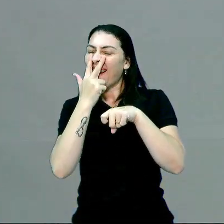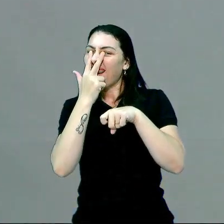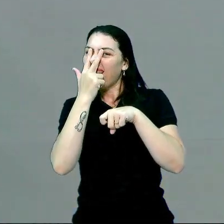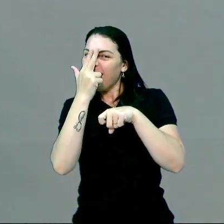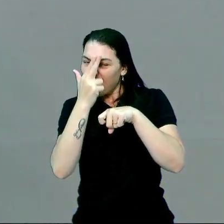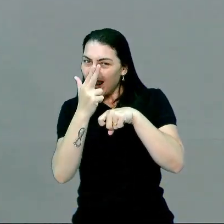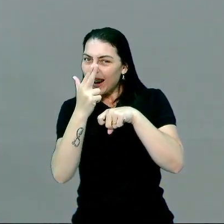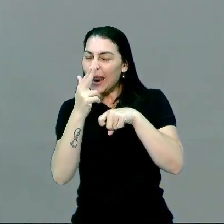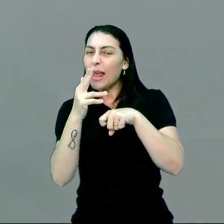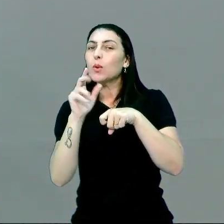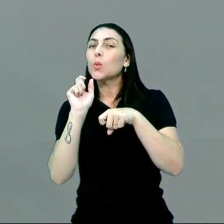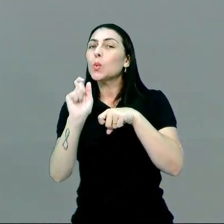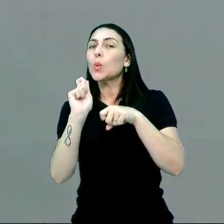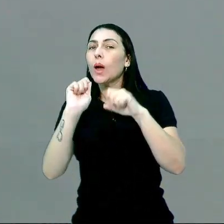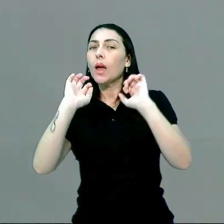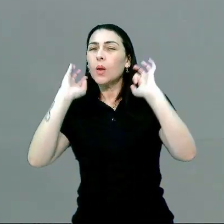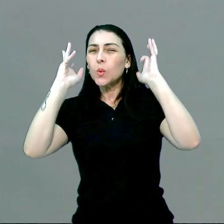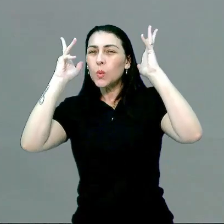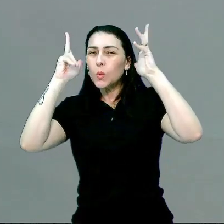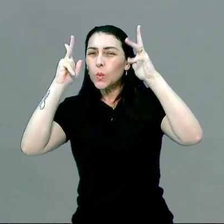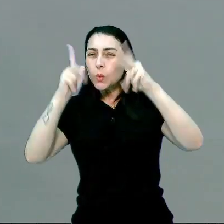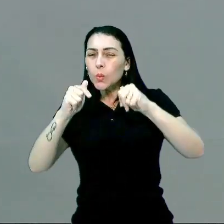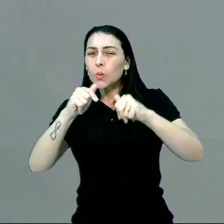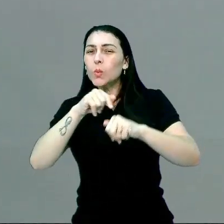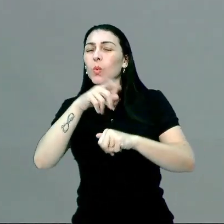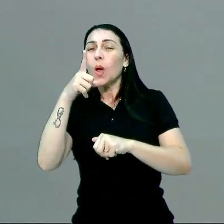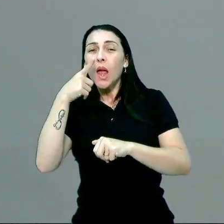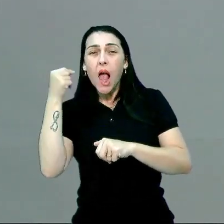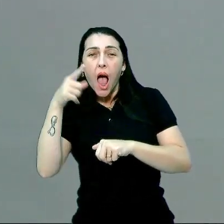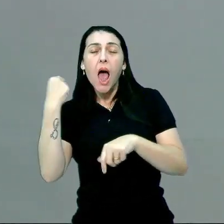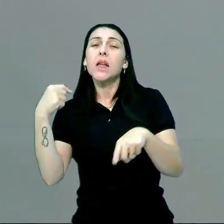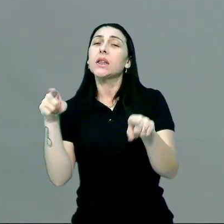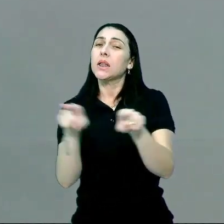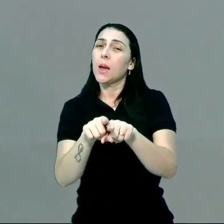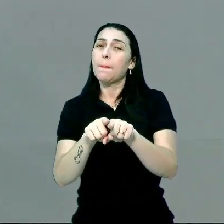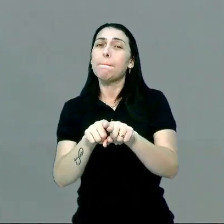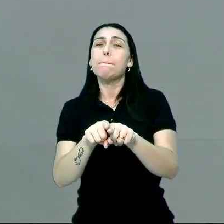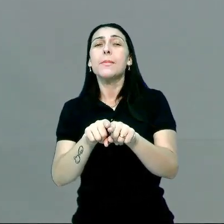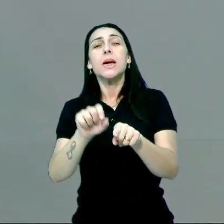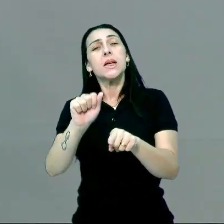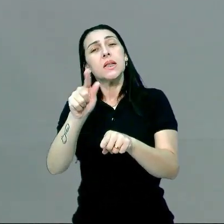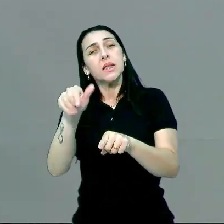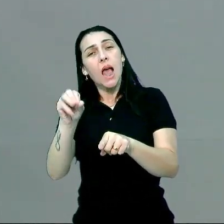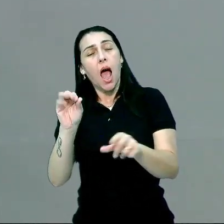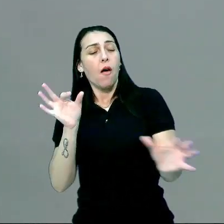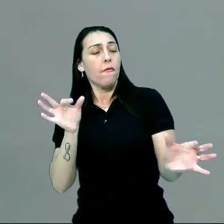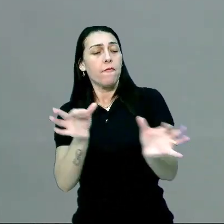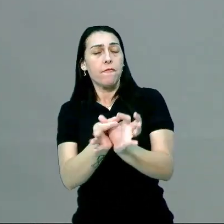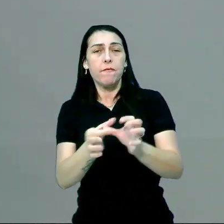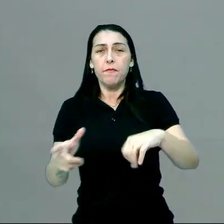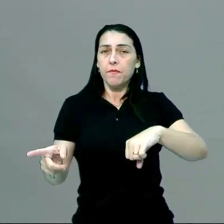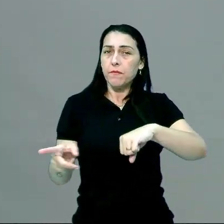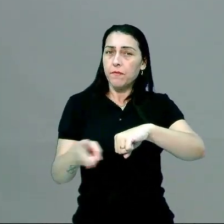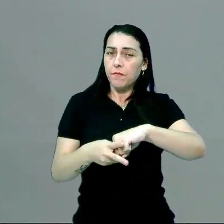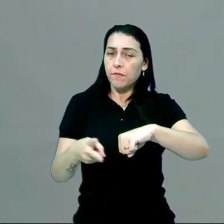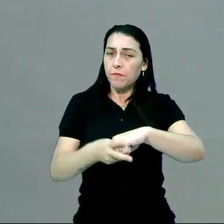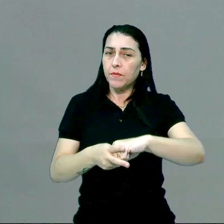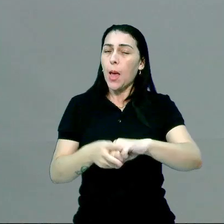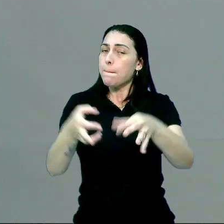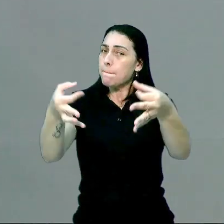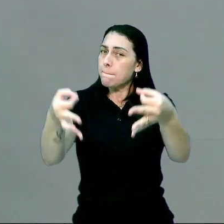felino. As presas são também é verbo de ligação. Observe aí que está